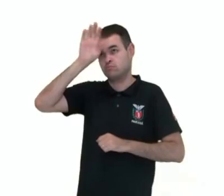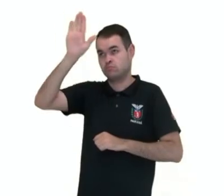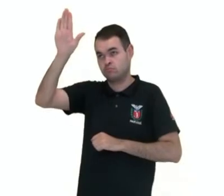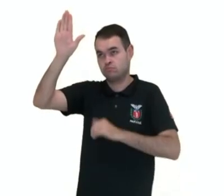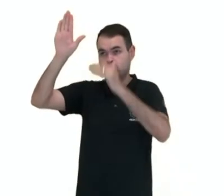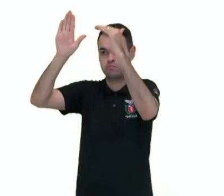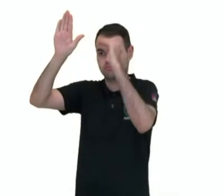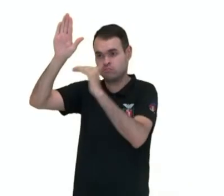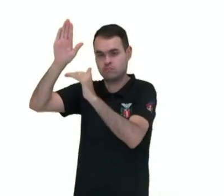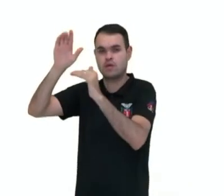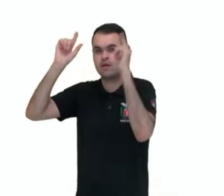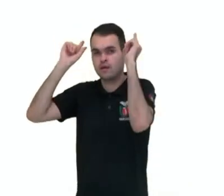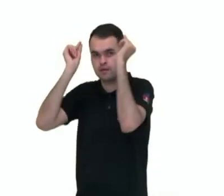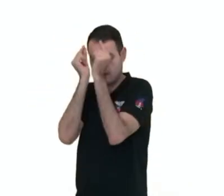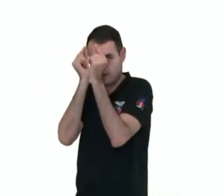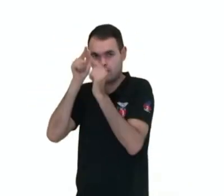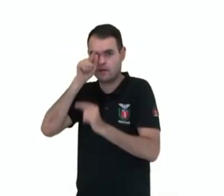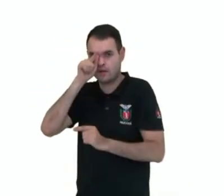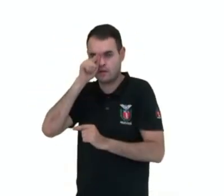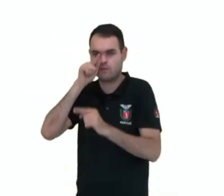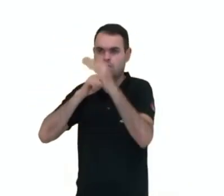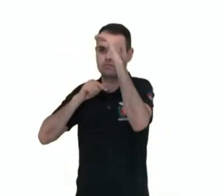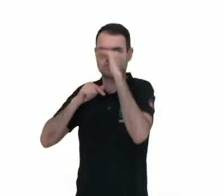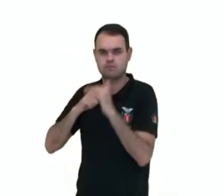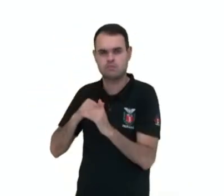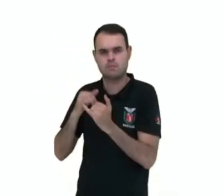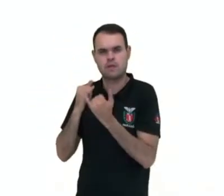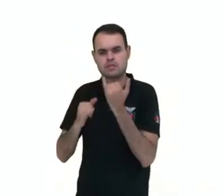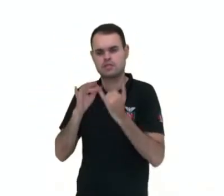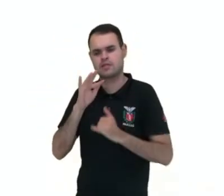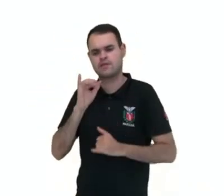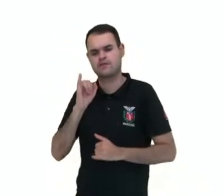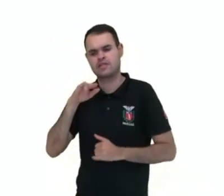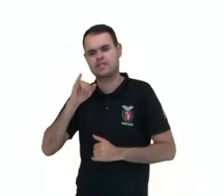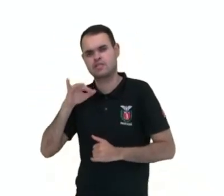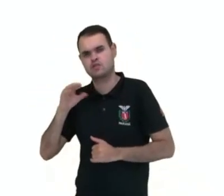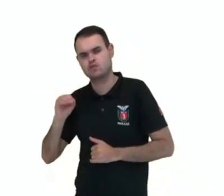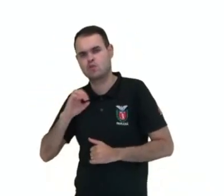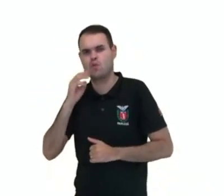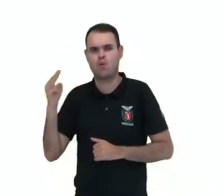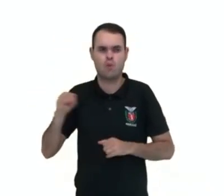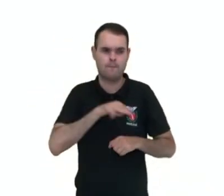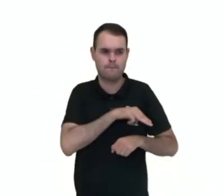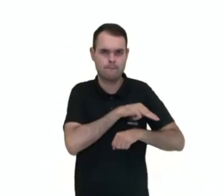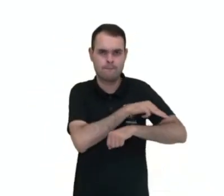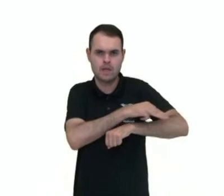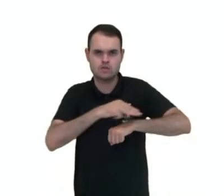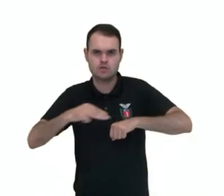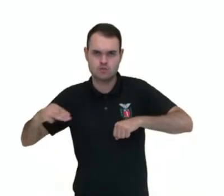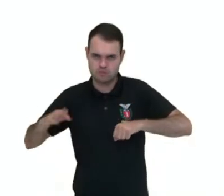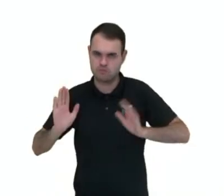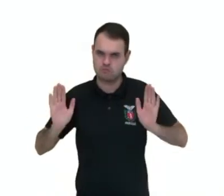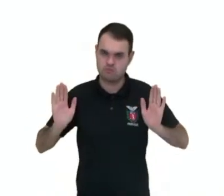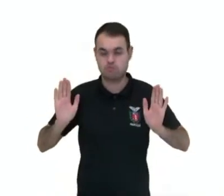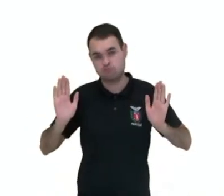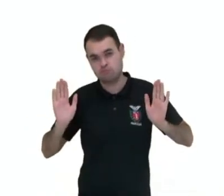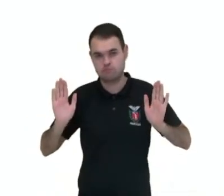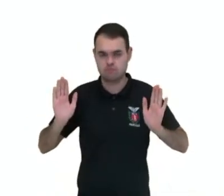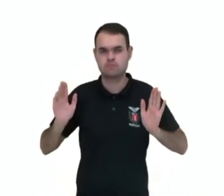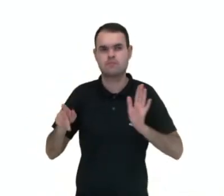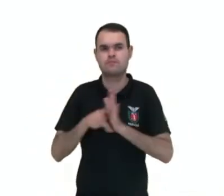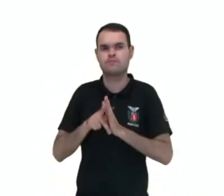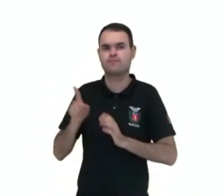e tinha, se não me engano, ou era fenício ou era mesopotâmico, né? Ou era cuneiforme. Então é um exemplo de uma